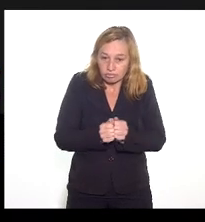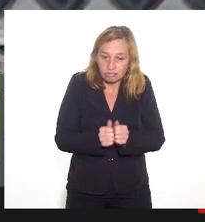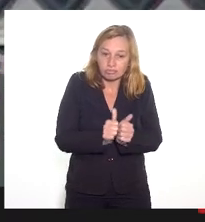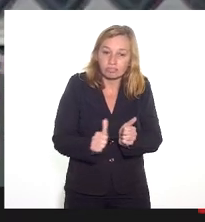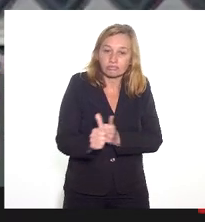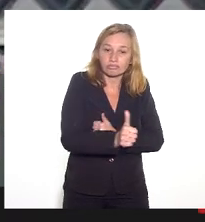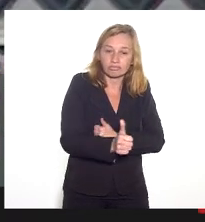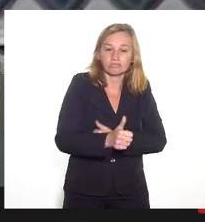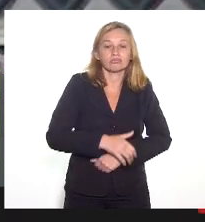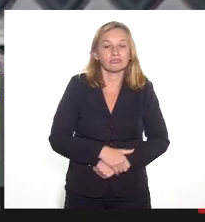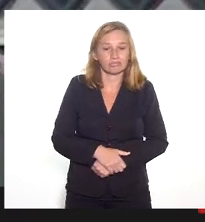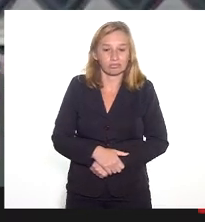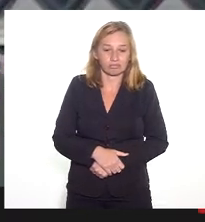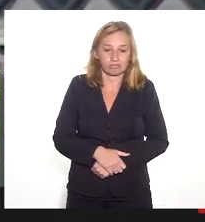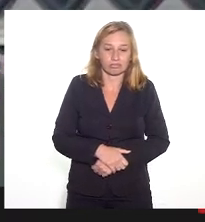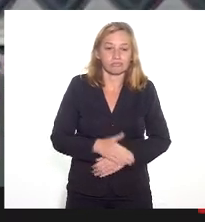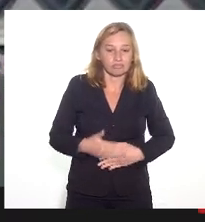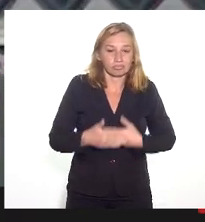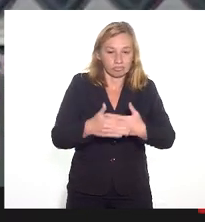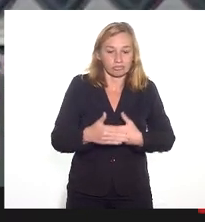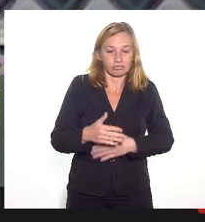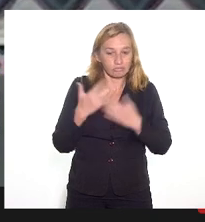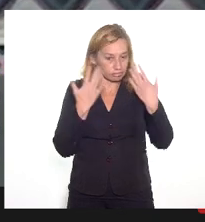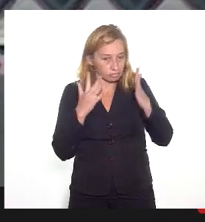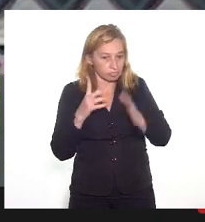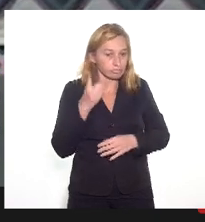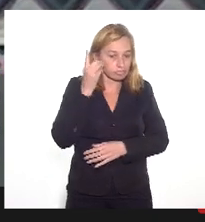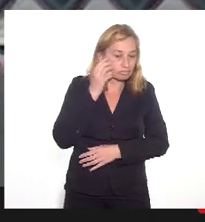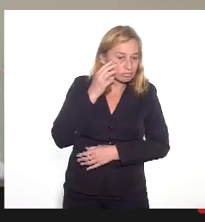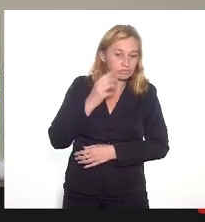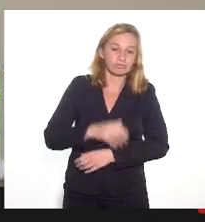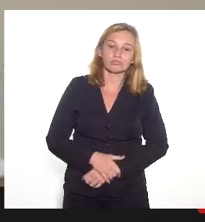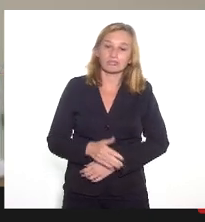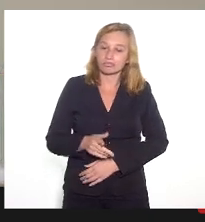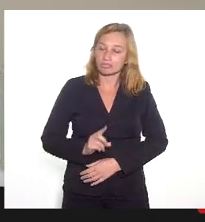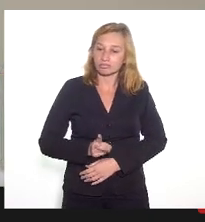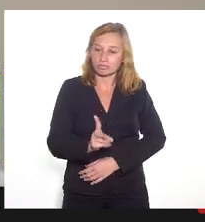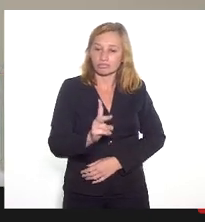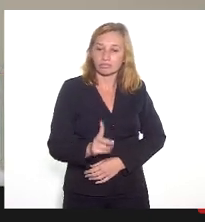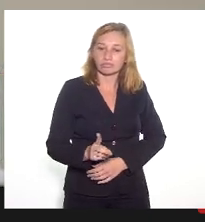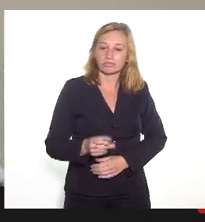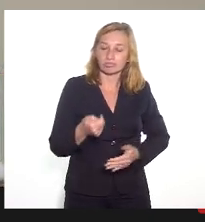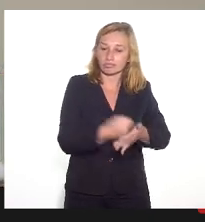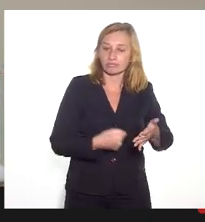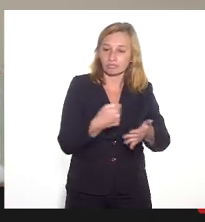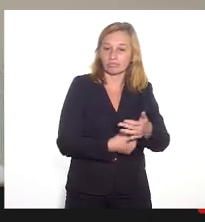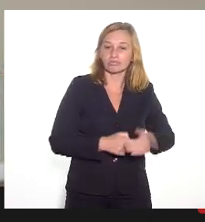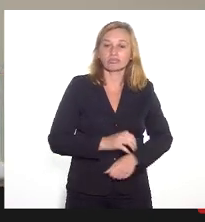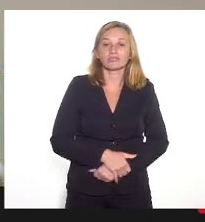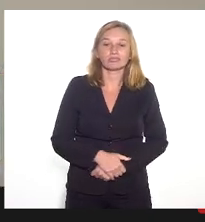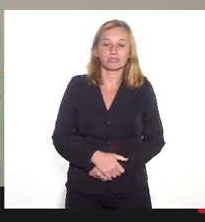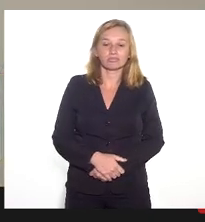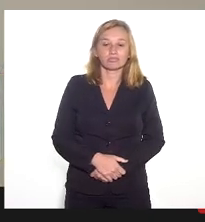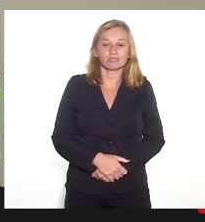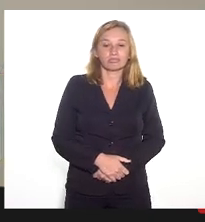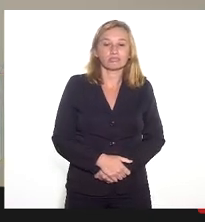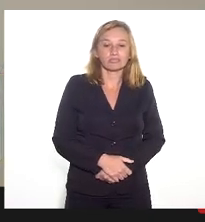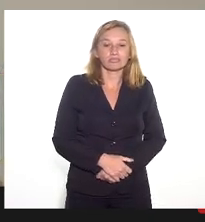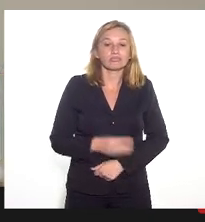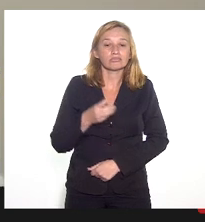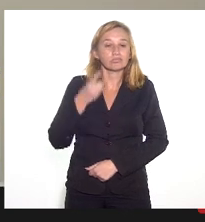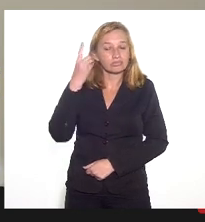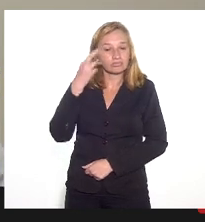frente e avançamos aí. Parabéns, Waldeck. Vamos seguir em frente, avançar na luta. Vamos lá. Bom,